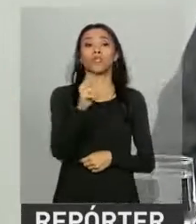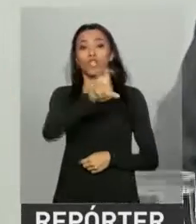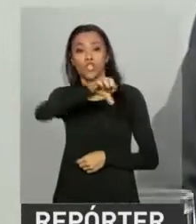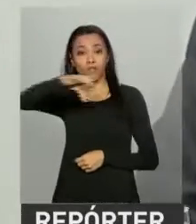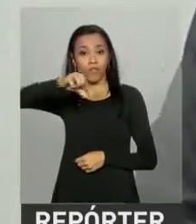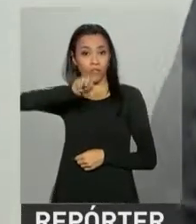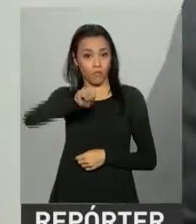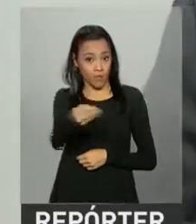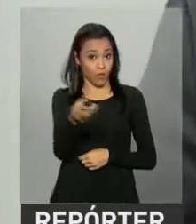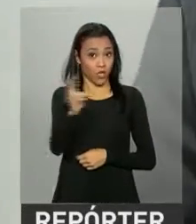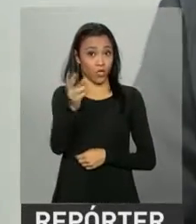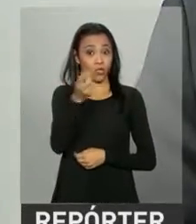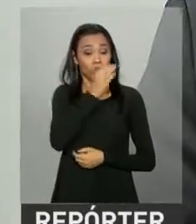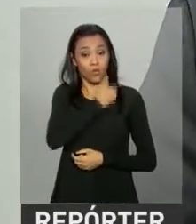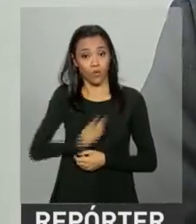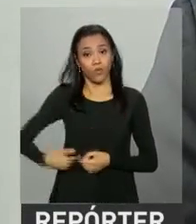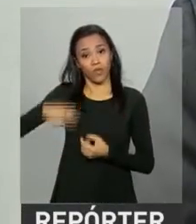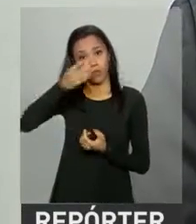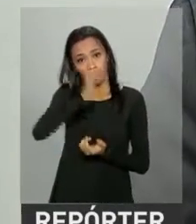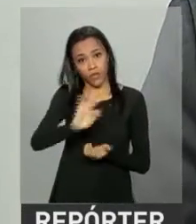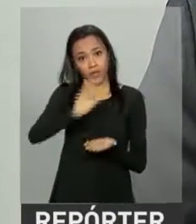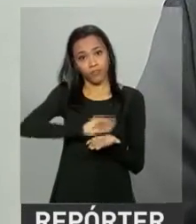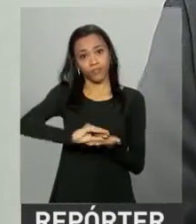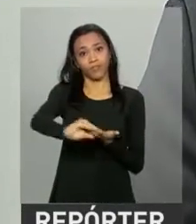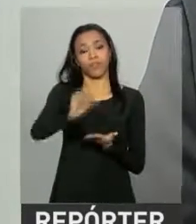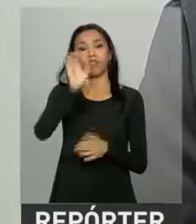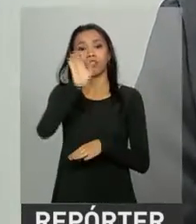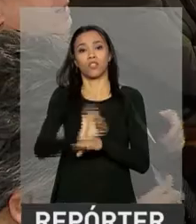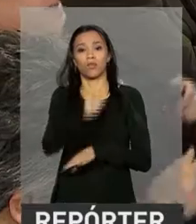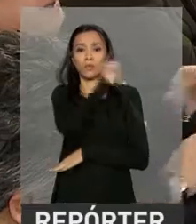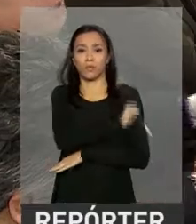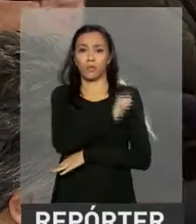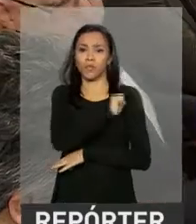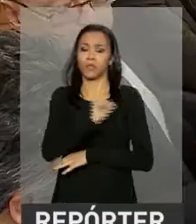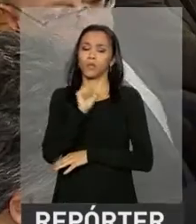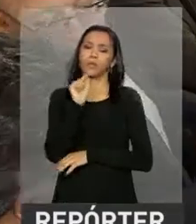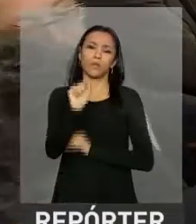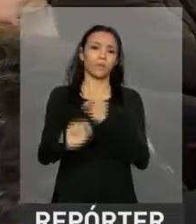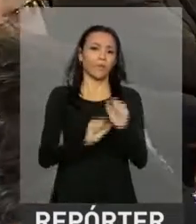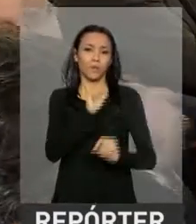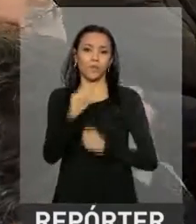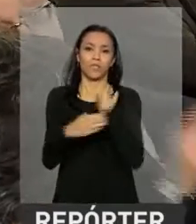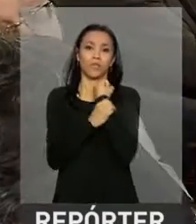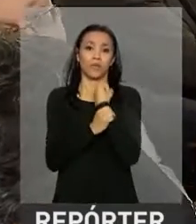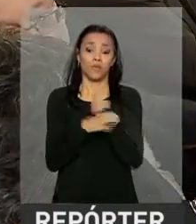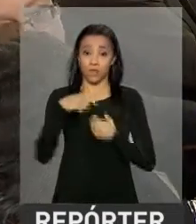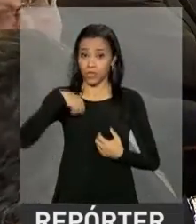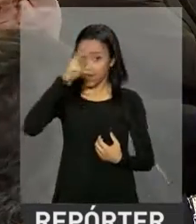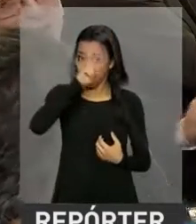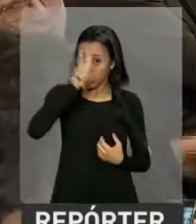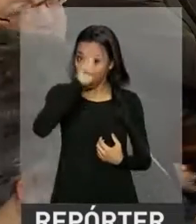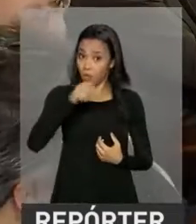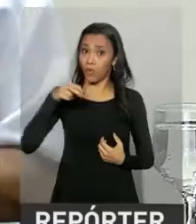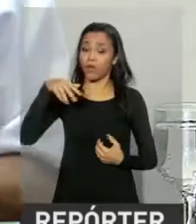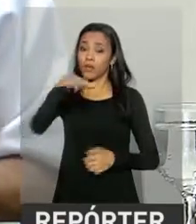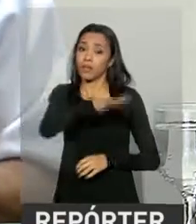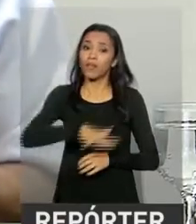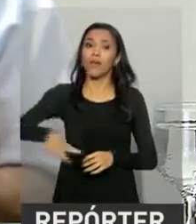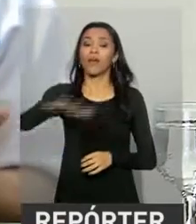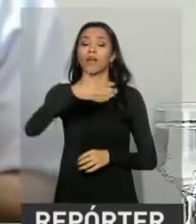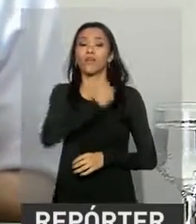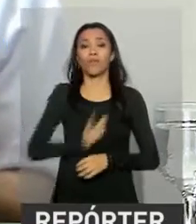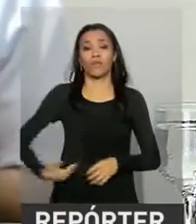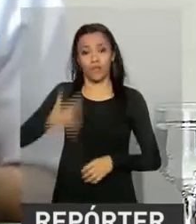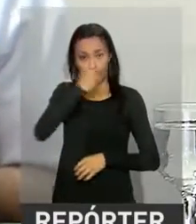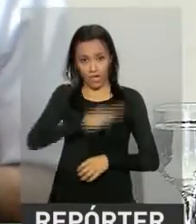R$ 2,9 bilhões do governo federal ao estado do Rio de Janeiro para a segurança. E lembrou ainda que o setor de inteligência do governo federal